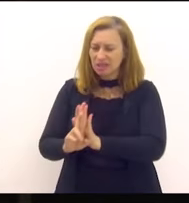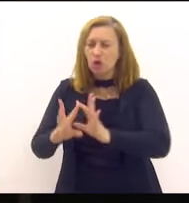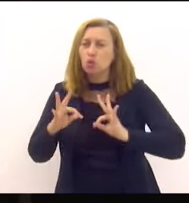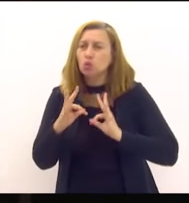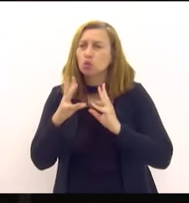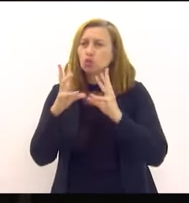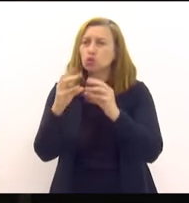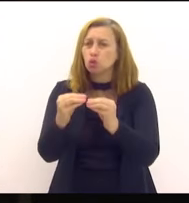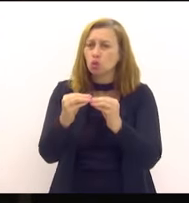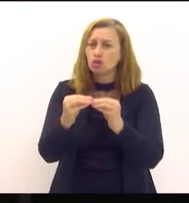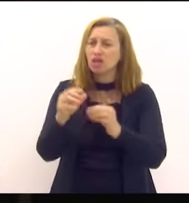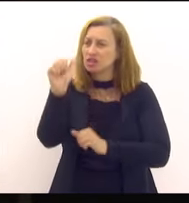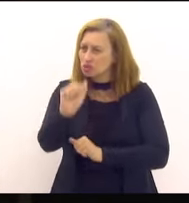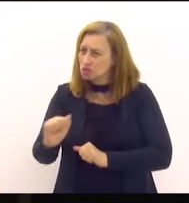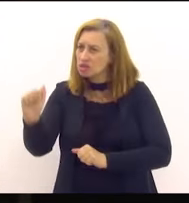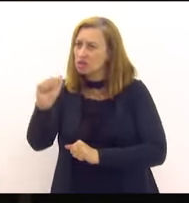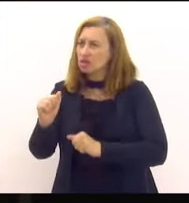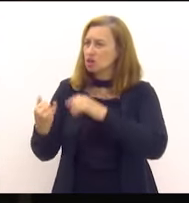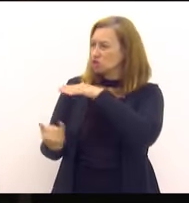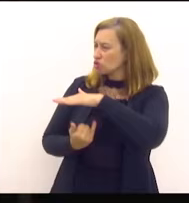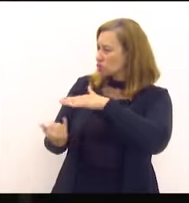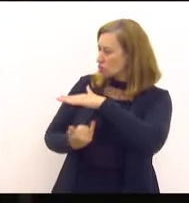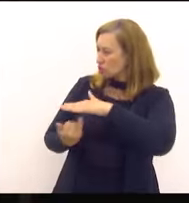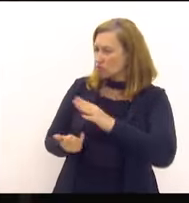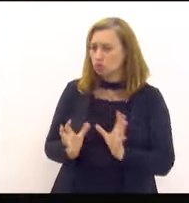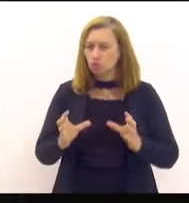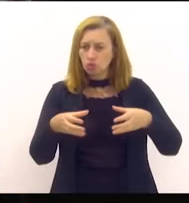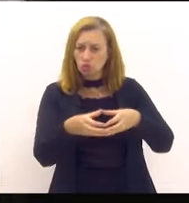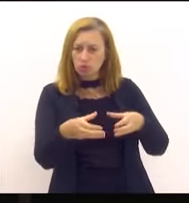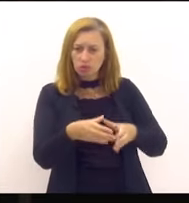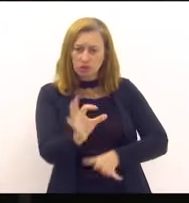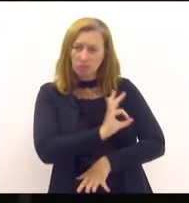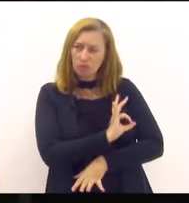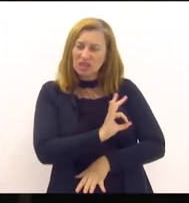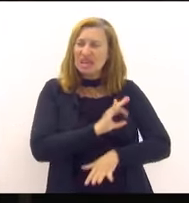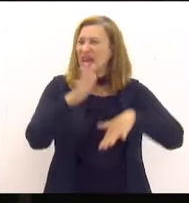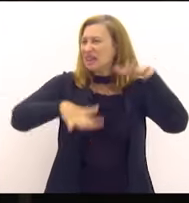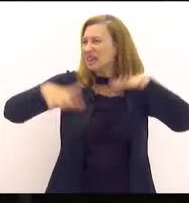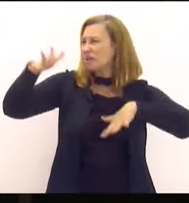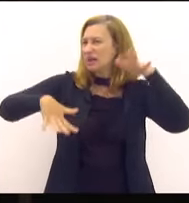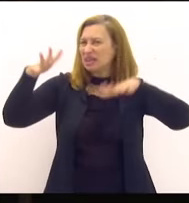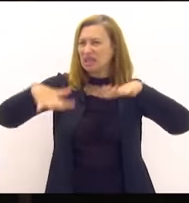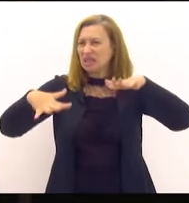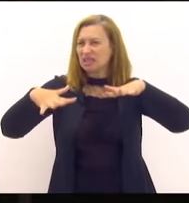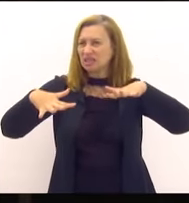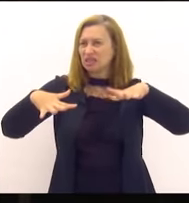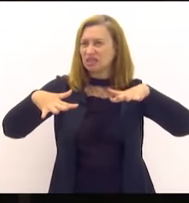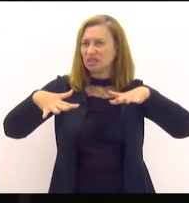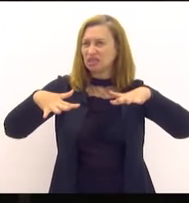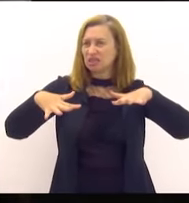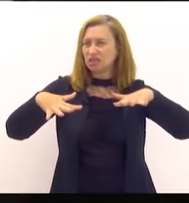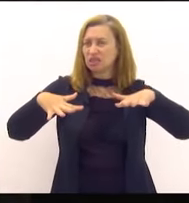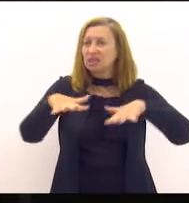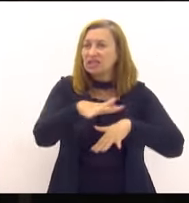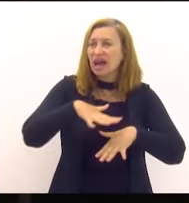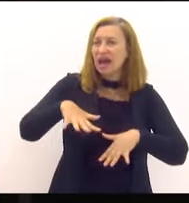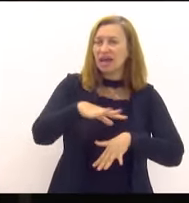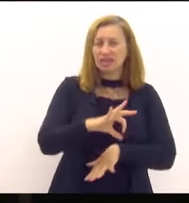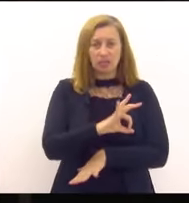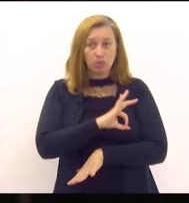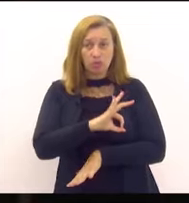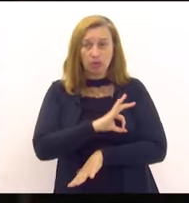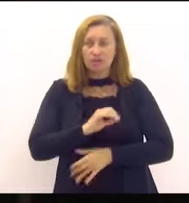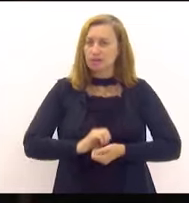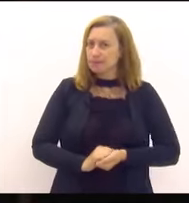todas as associações representantes da classe policial, independente da carreira, no que diz respeito à crítica